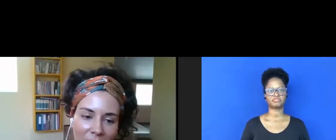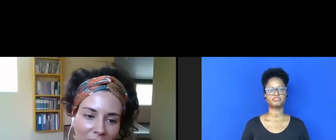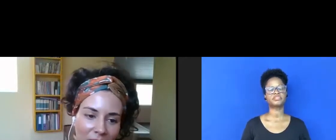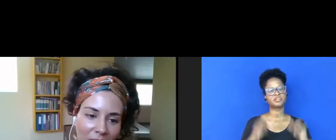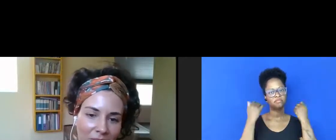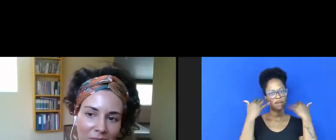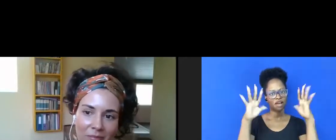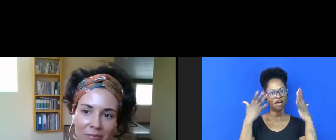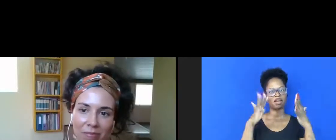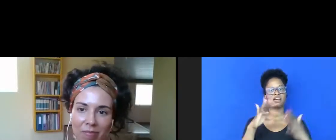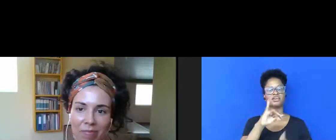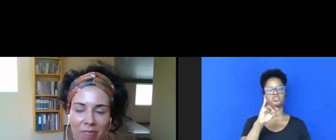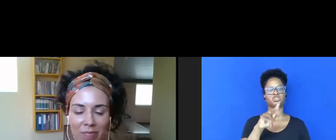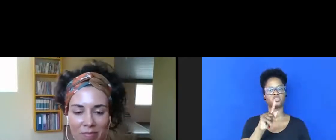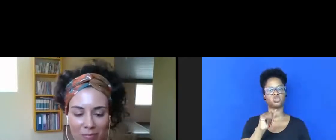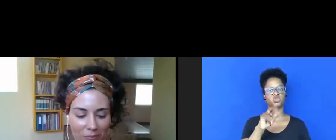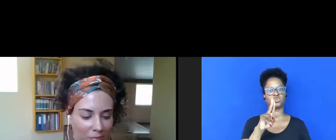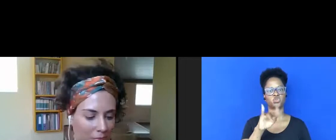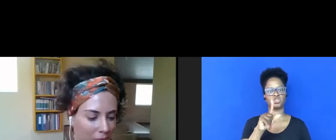Parabéns, Júlia.